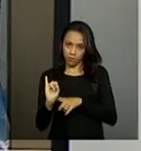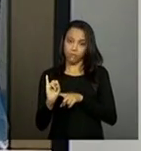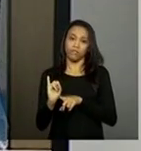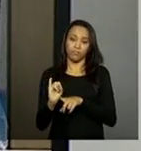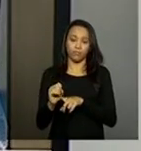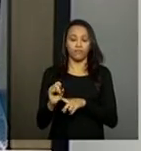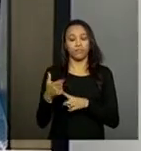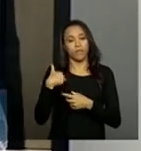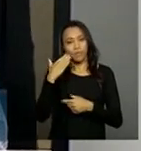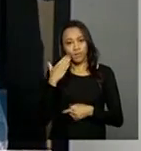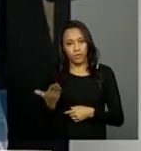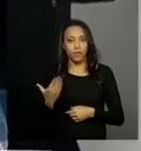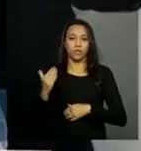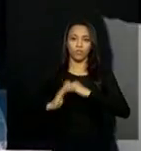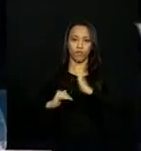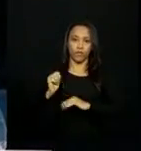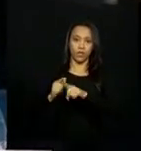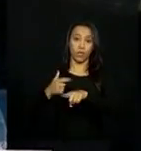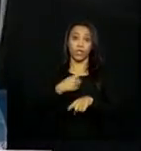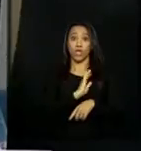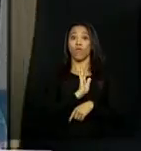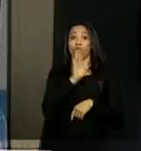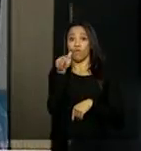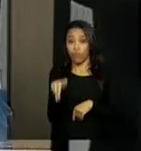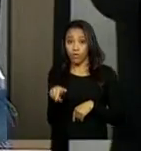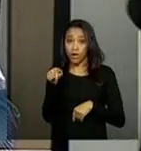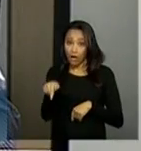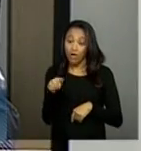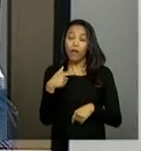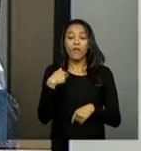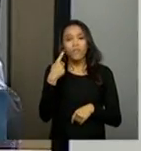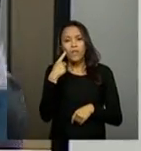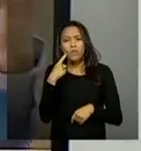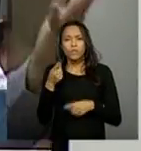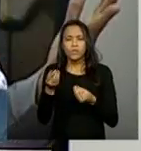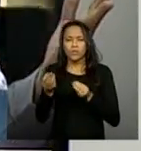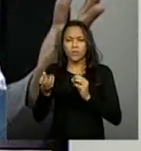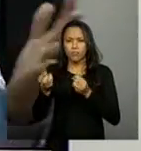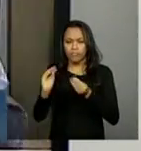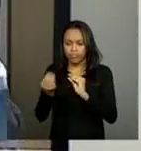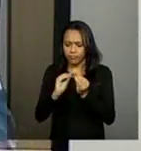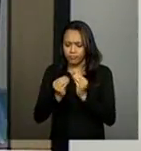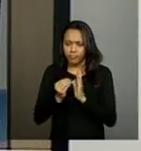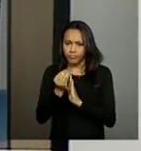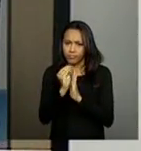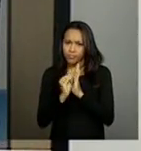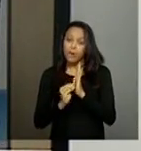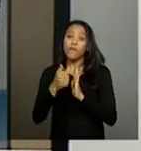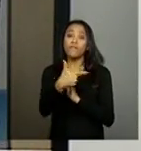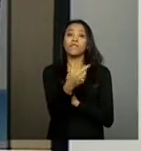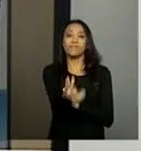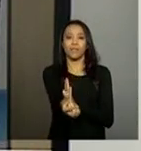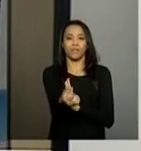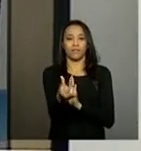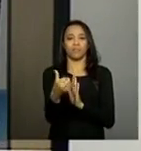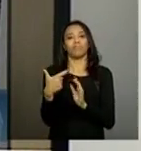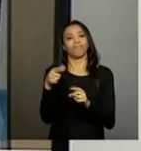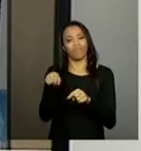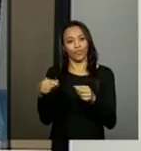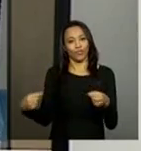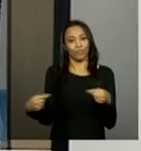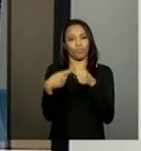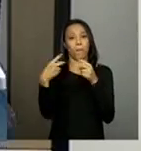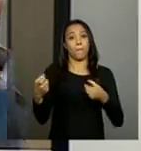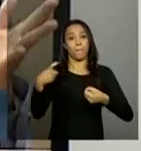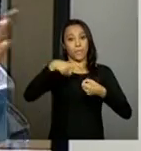governo presidente Dilma, em 2011, eu me lembro que eu fui ao Ciência e Tecnologia, nós fizemos 26 agendas bilaterais na Esplanada, uma delas é a Ciência e Tecnologia. E nós